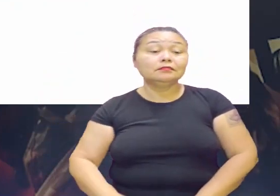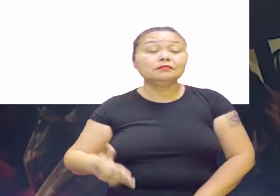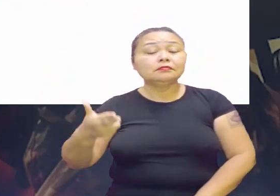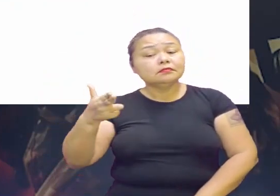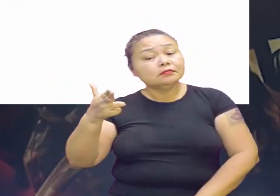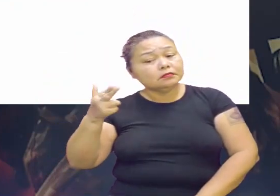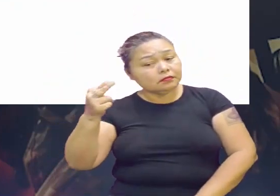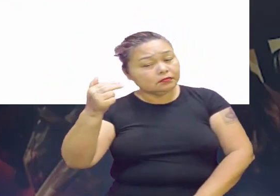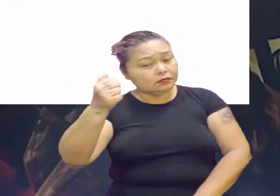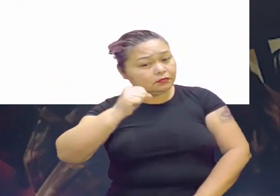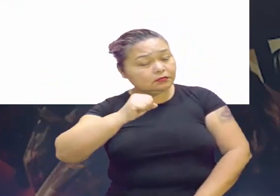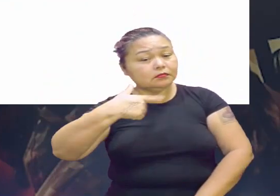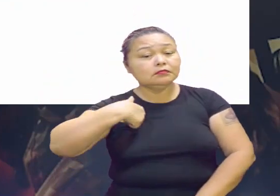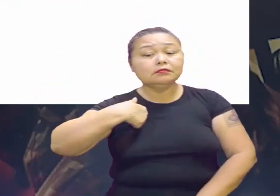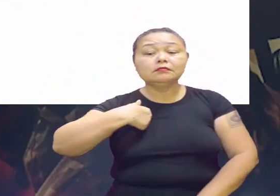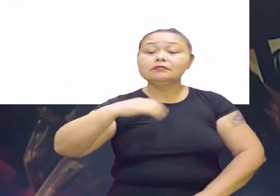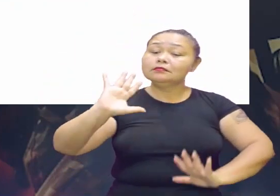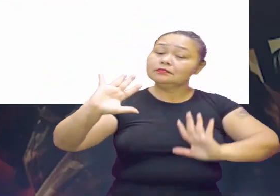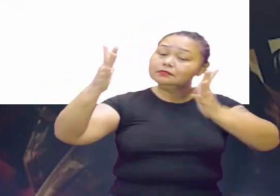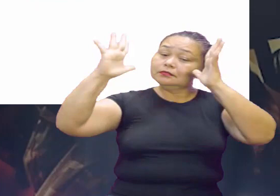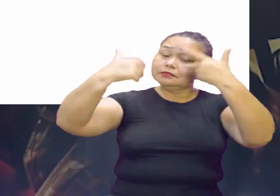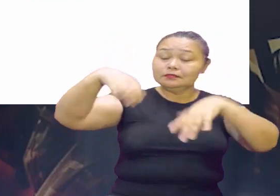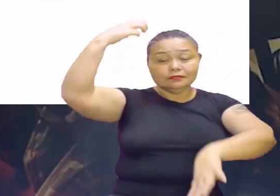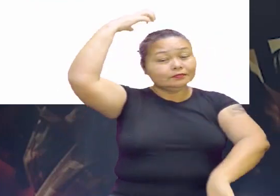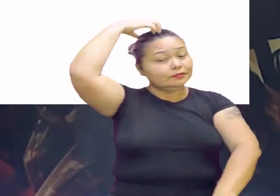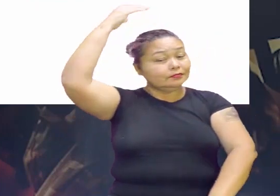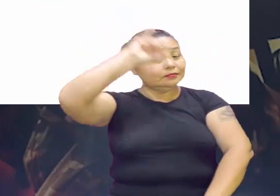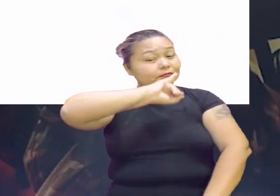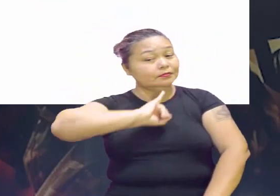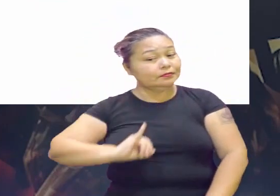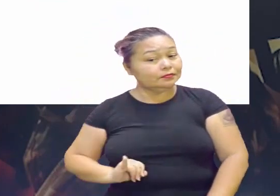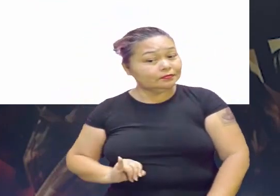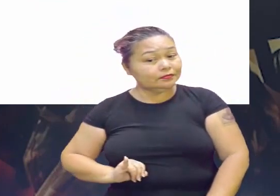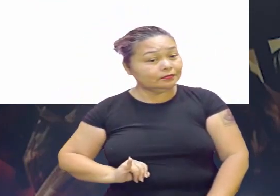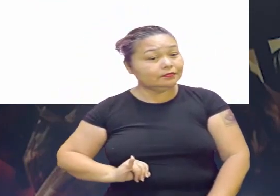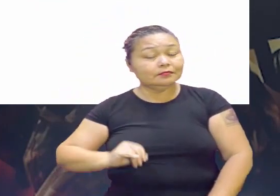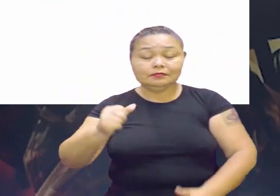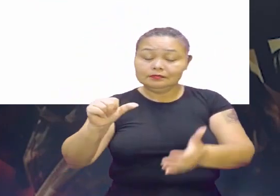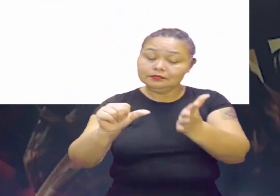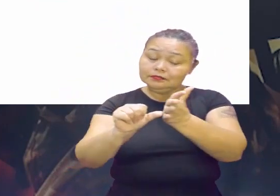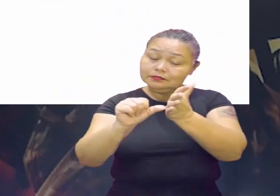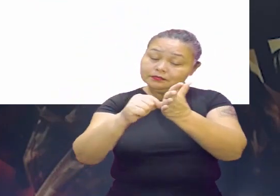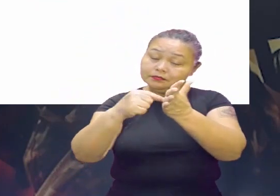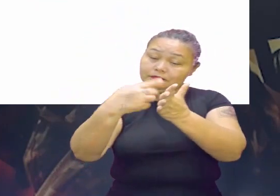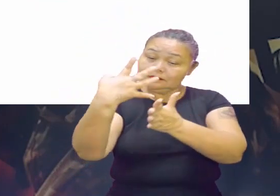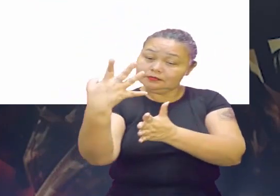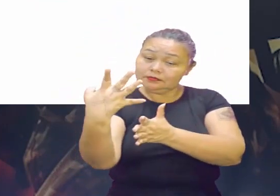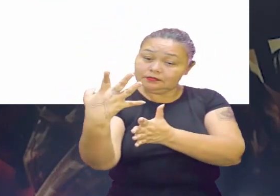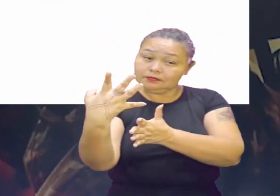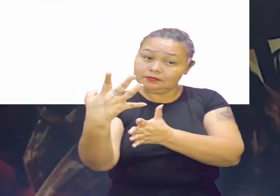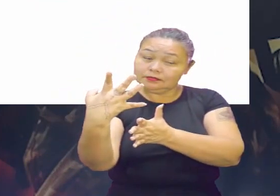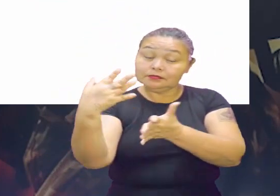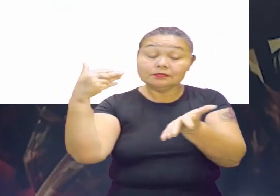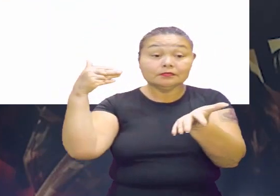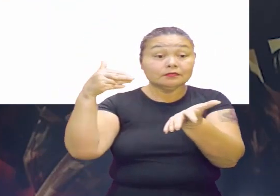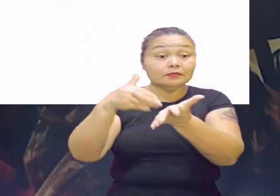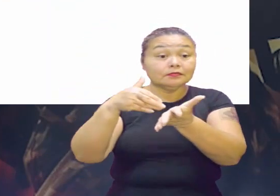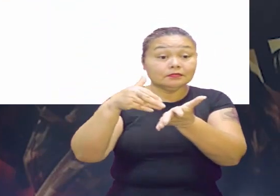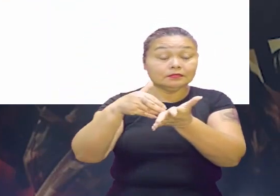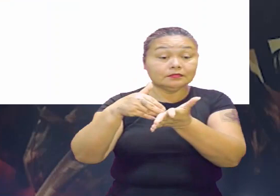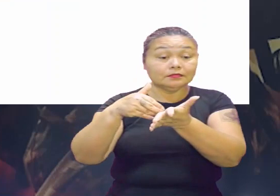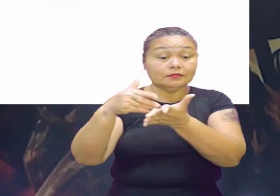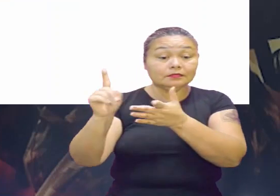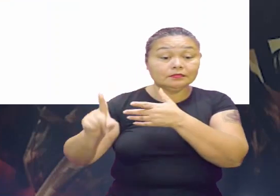salva de tiro, bum! Viva o imperador! Viva! 2, 3, 4 salvas de tiro, até que uma das